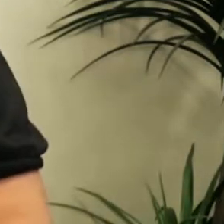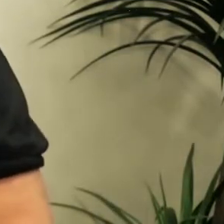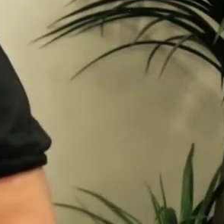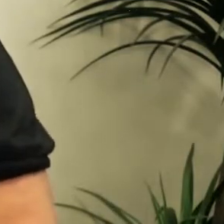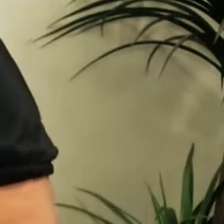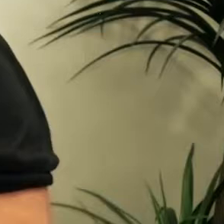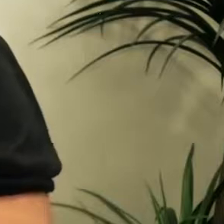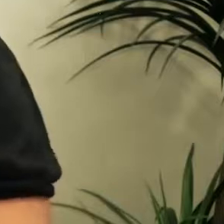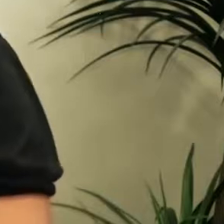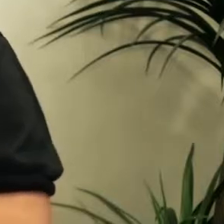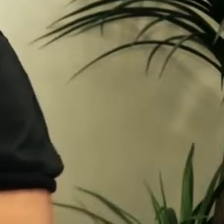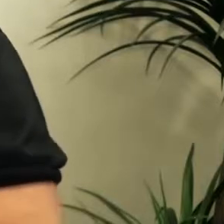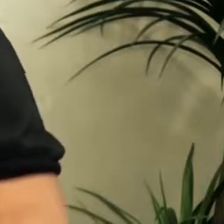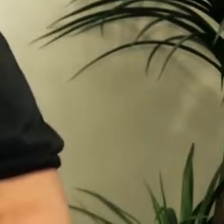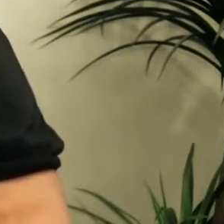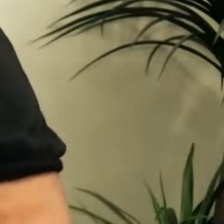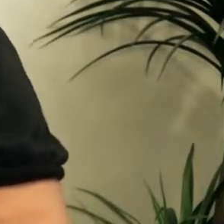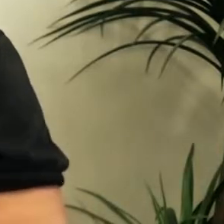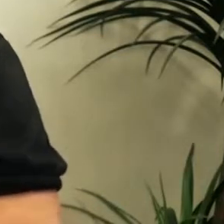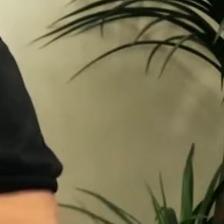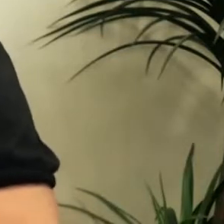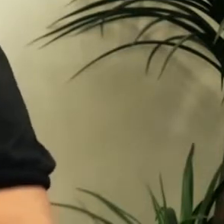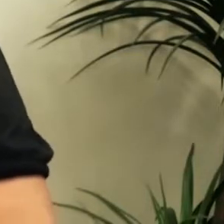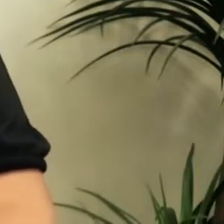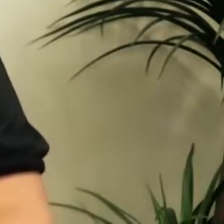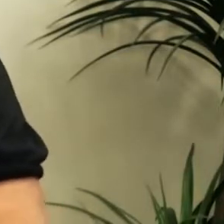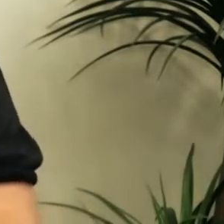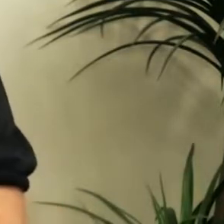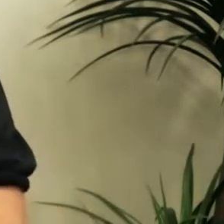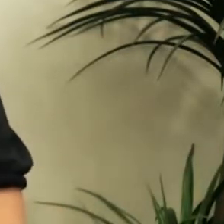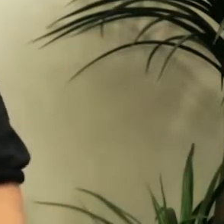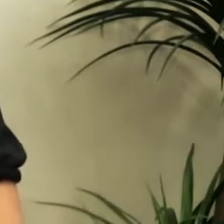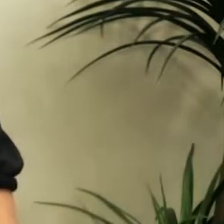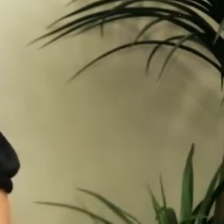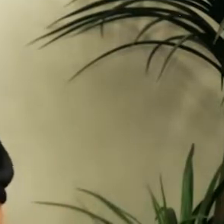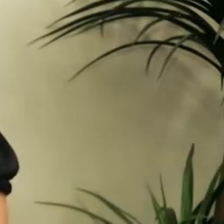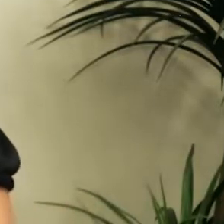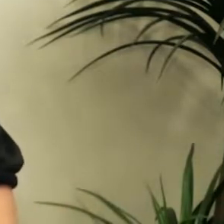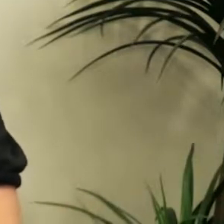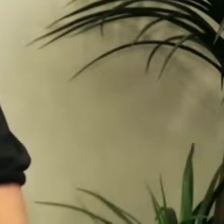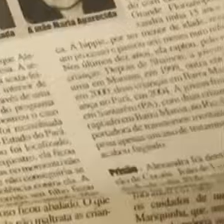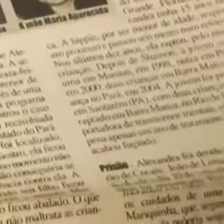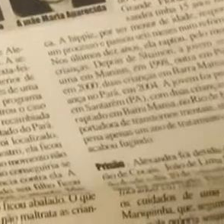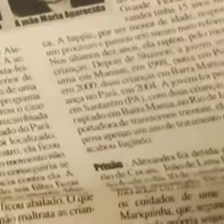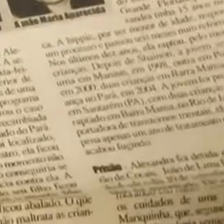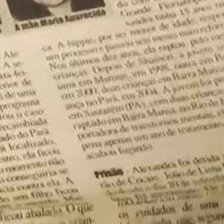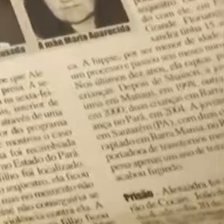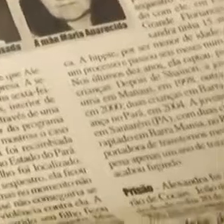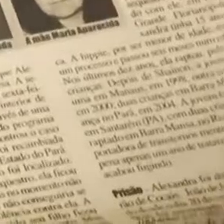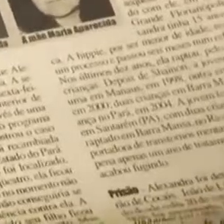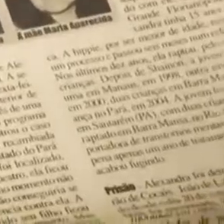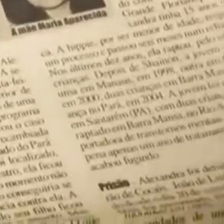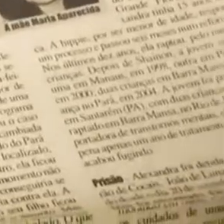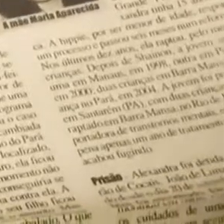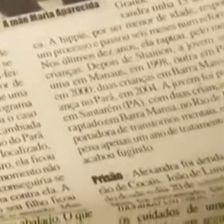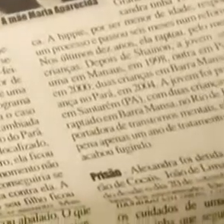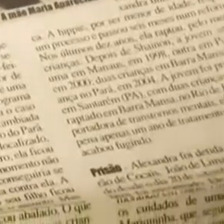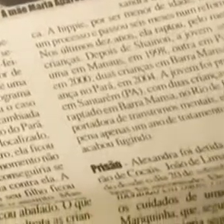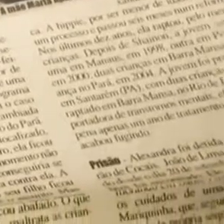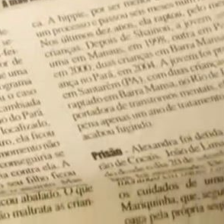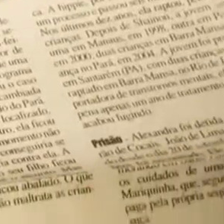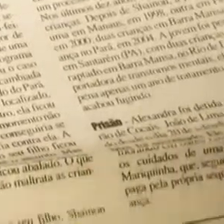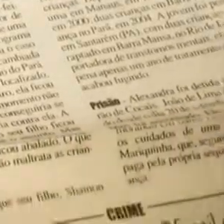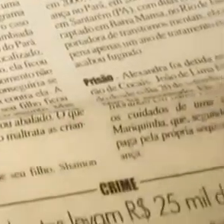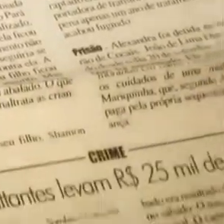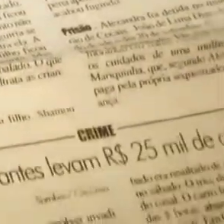menino estava. Eu tinha que fazer aquilo, eu não dormia. Que eu tinha que entregar essa criança para a avó, porque todo